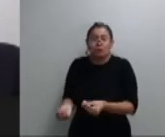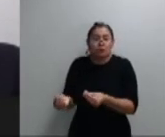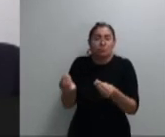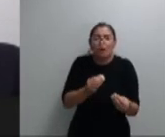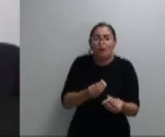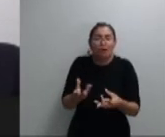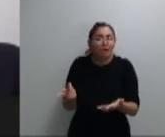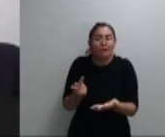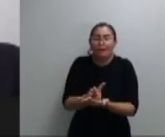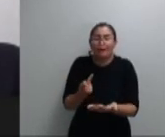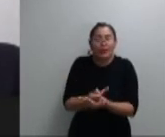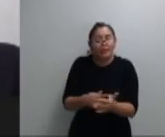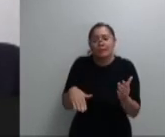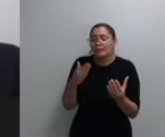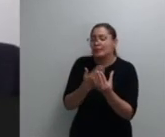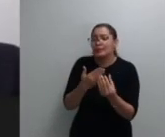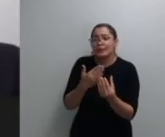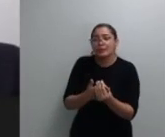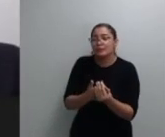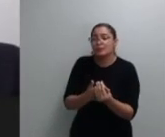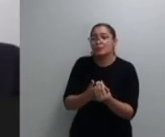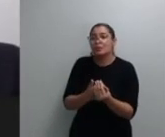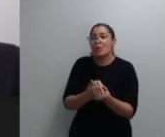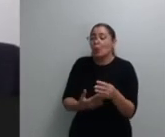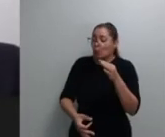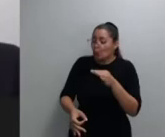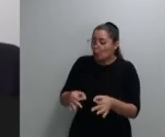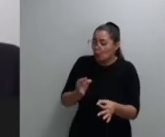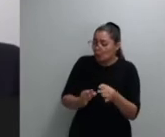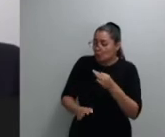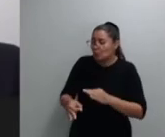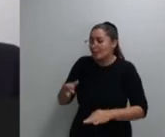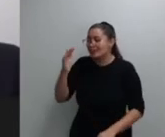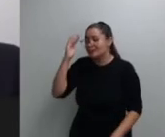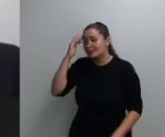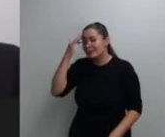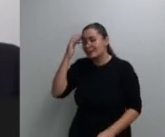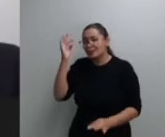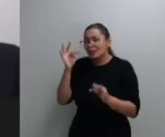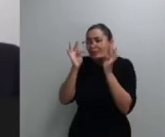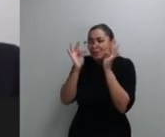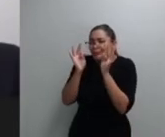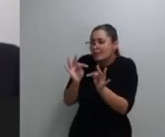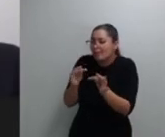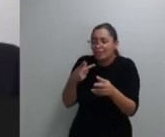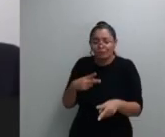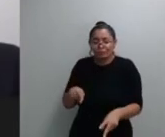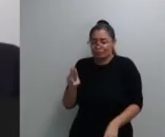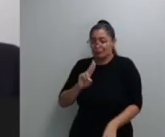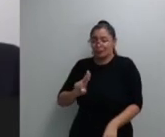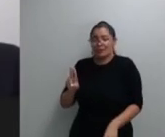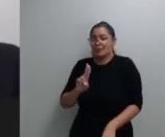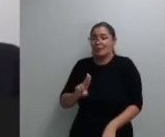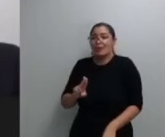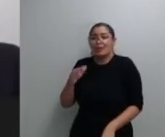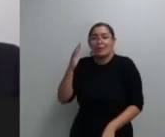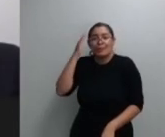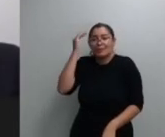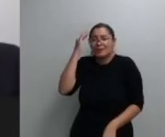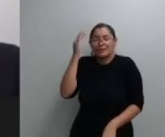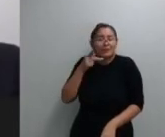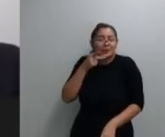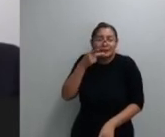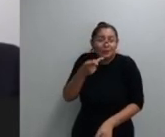legitimidade do processo o juiz entende que as testemunhas não vão dizer nada útil mesmo sem saber o que elas vão dizer